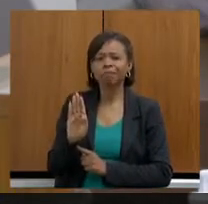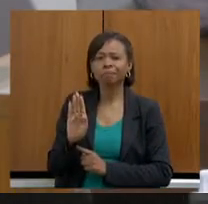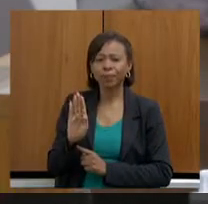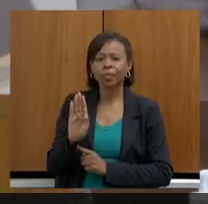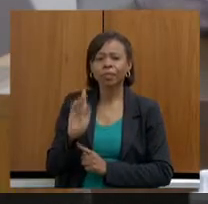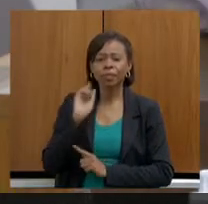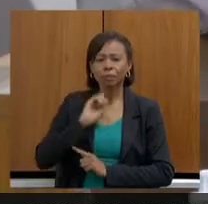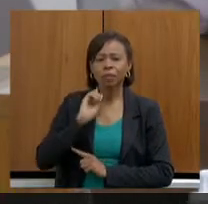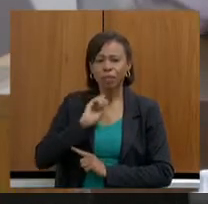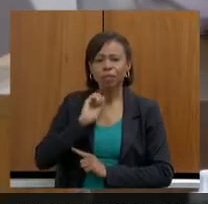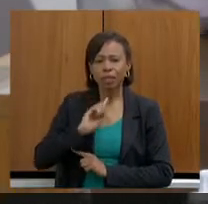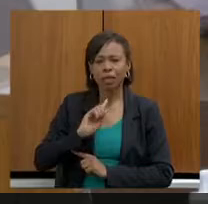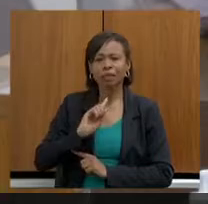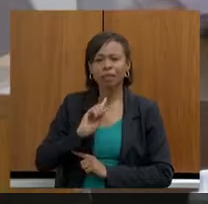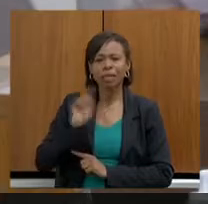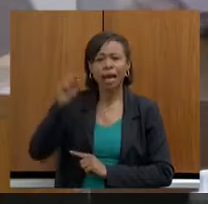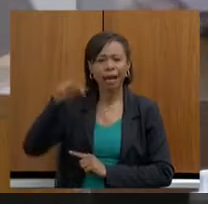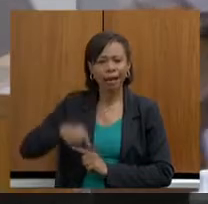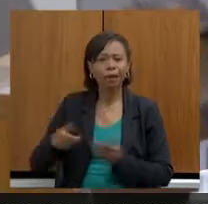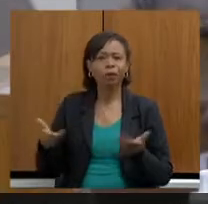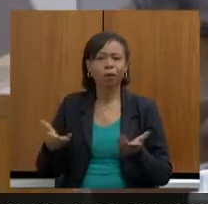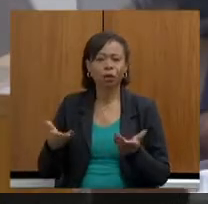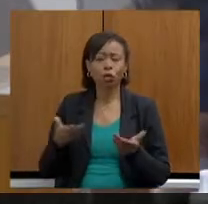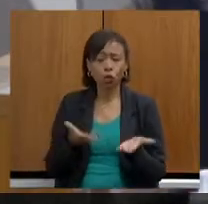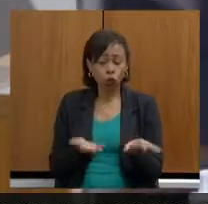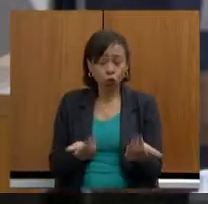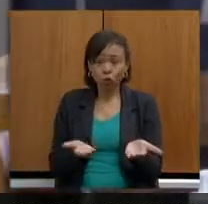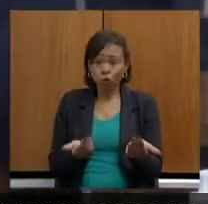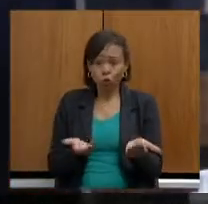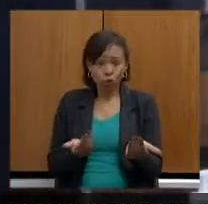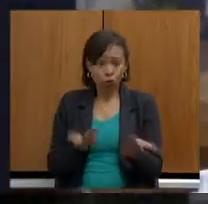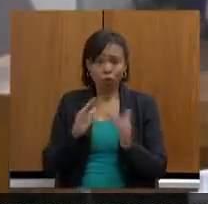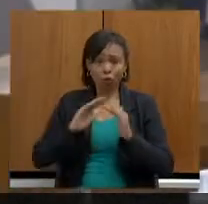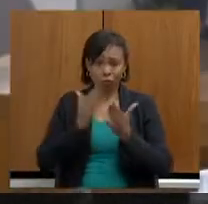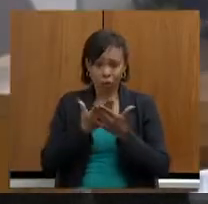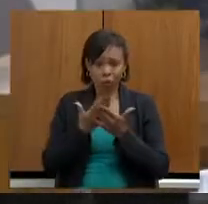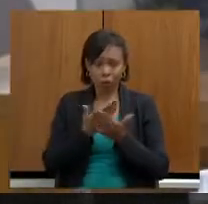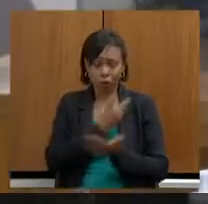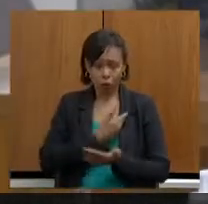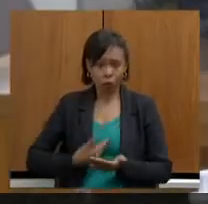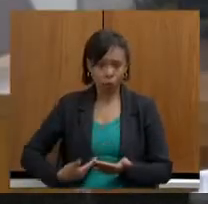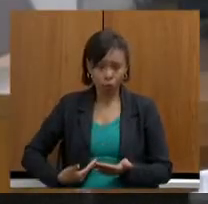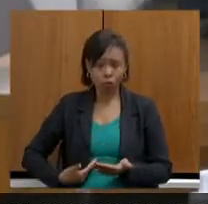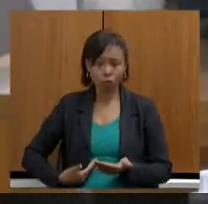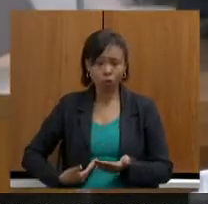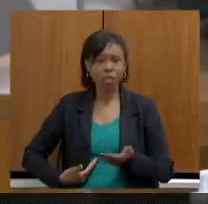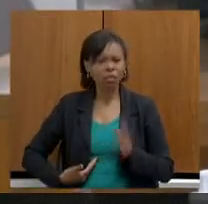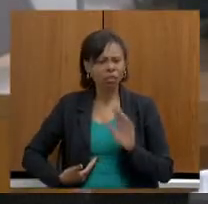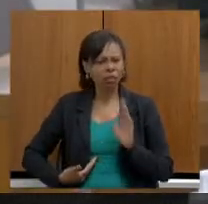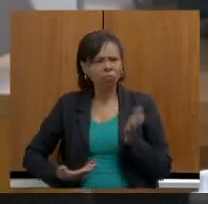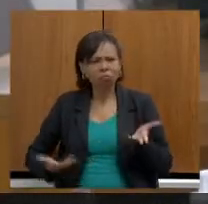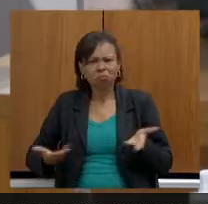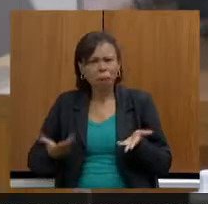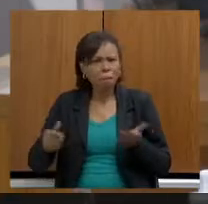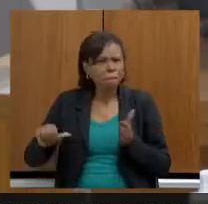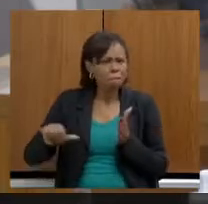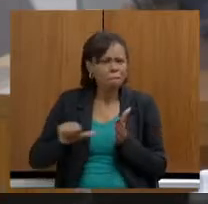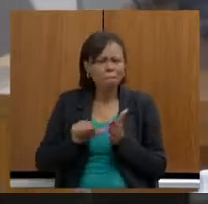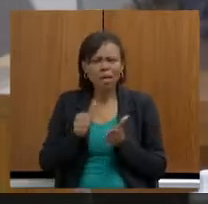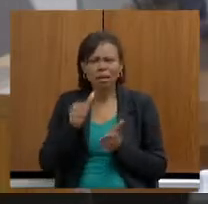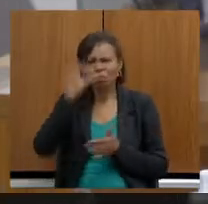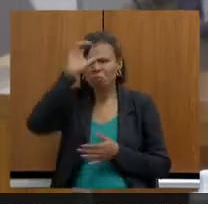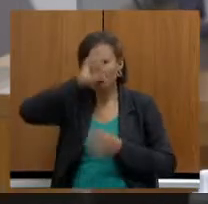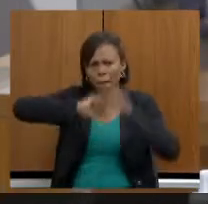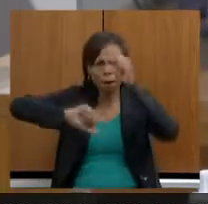os nossos jovens de escola pública nunca saíram e com tanto conhecimento em português e